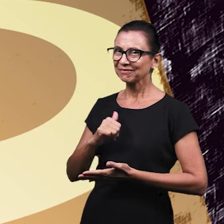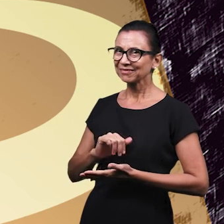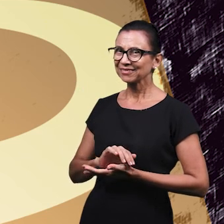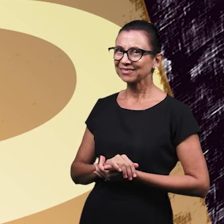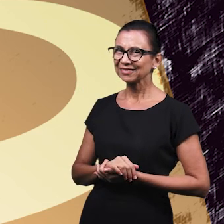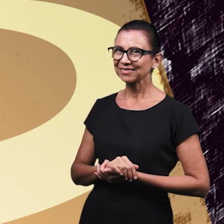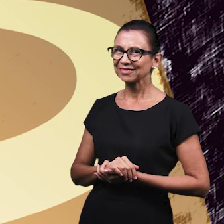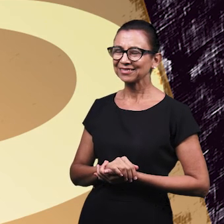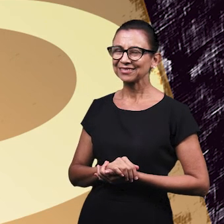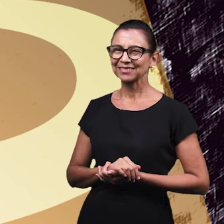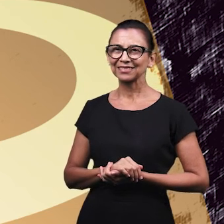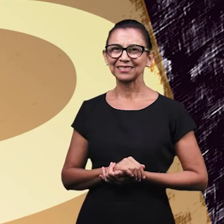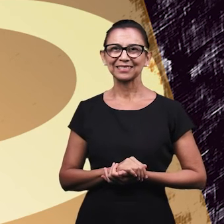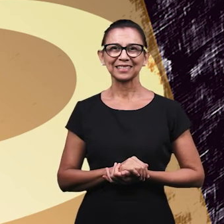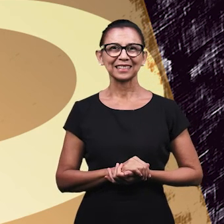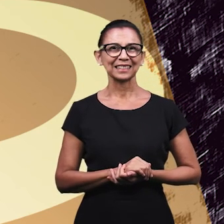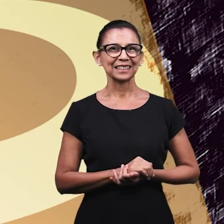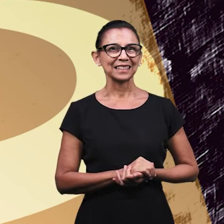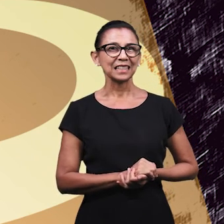comigo.